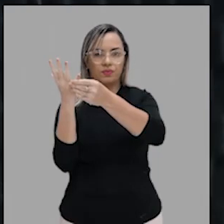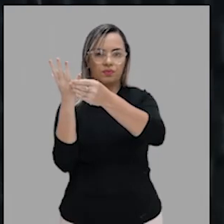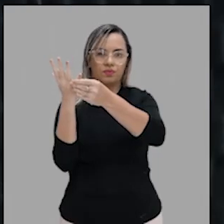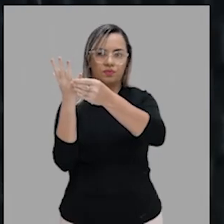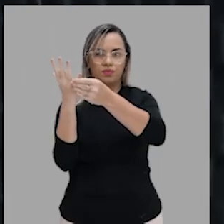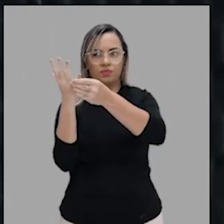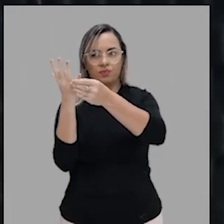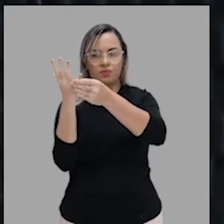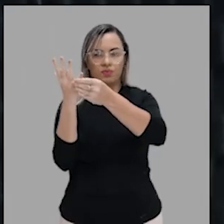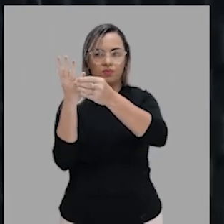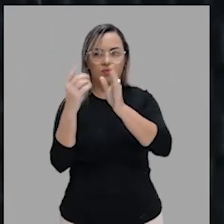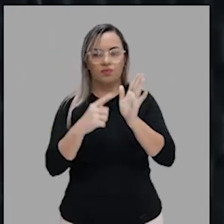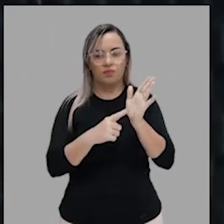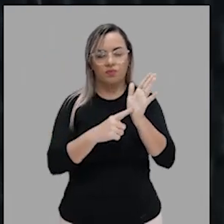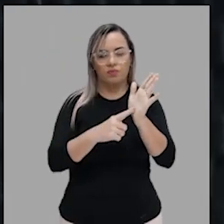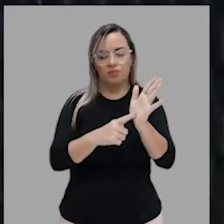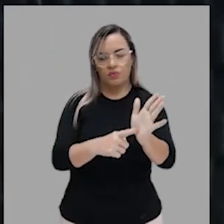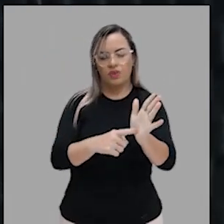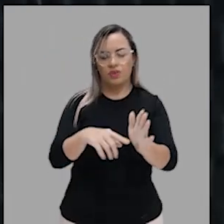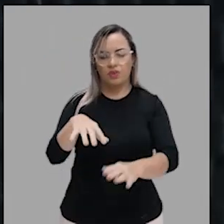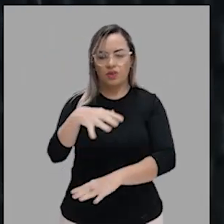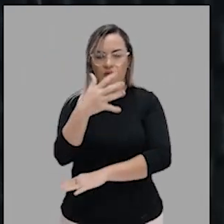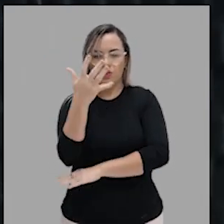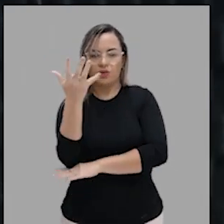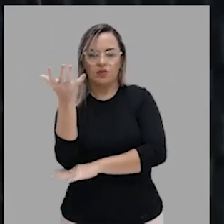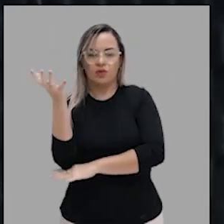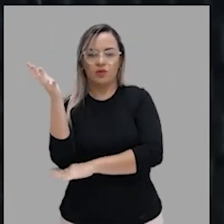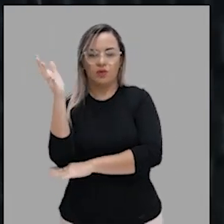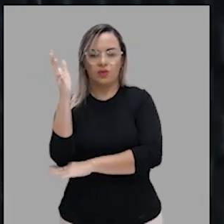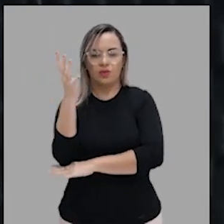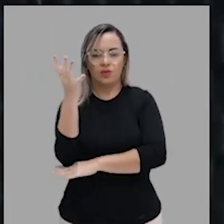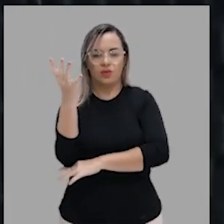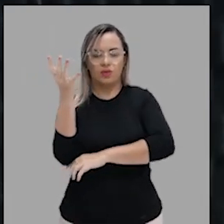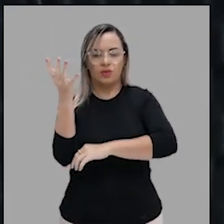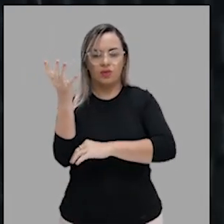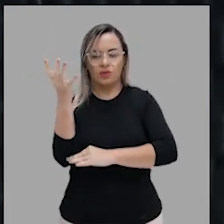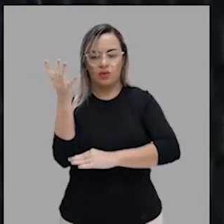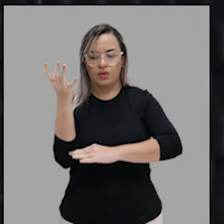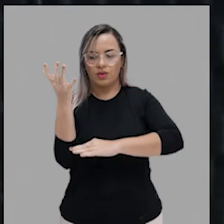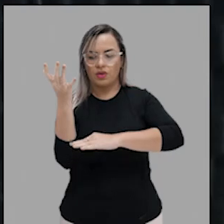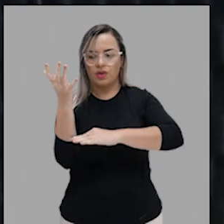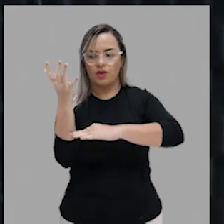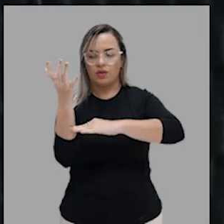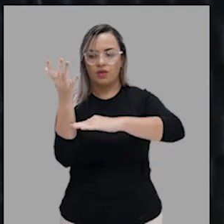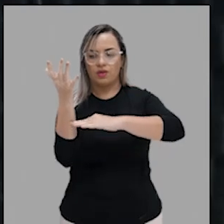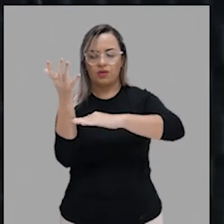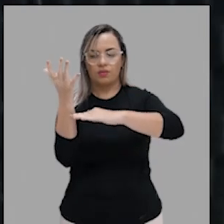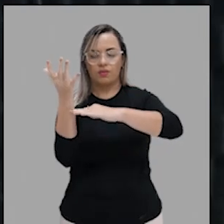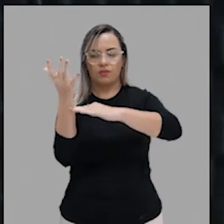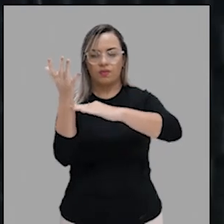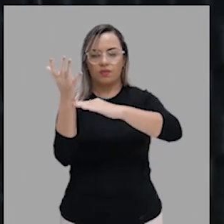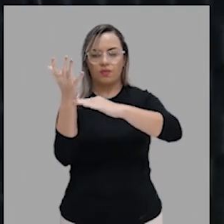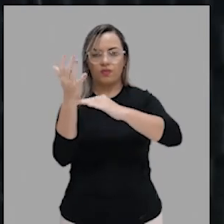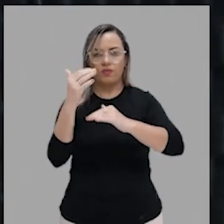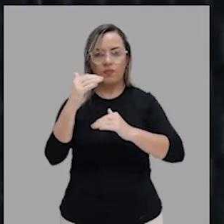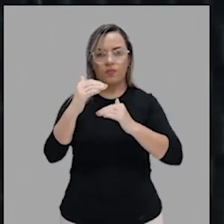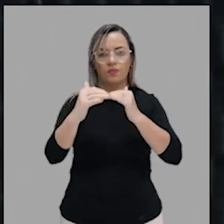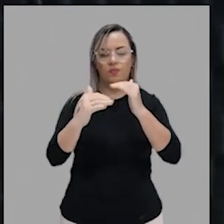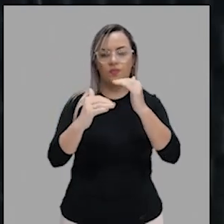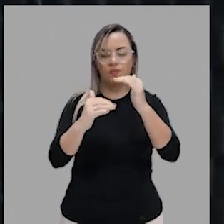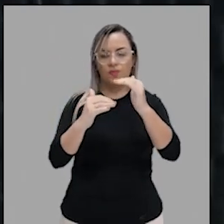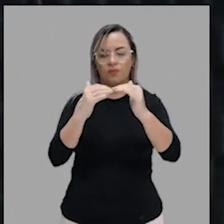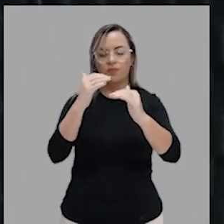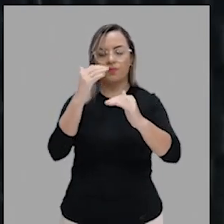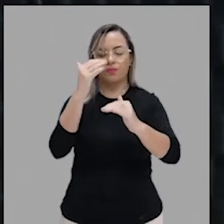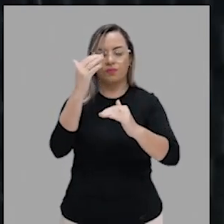aparentemente lutando para sobreviver, né? Parece um brotinho ali da folhinha ali da parte de cima.